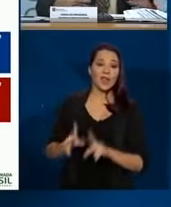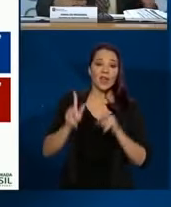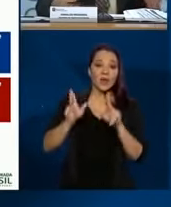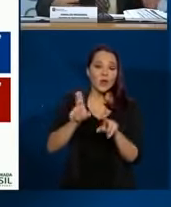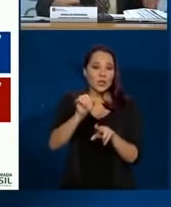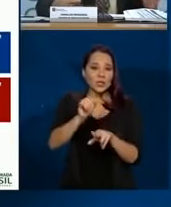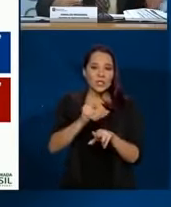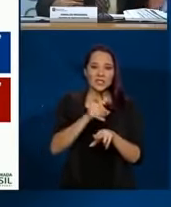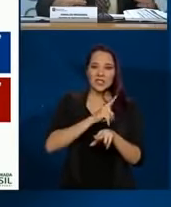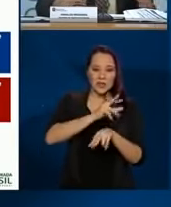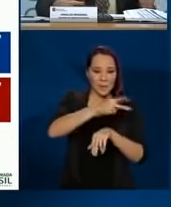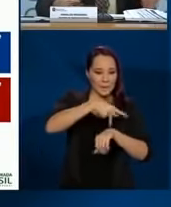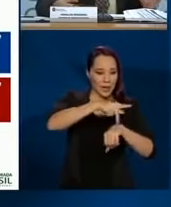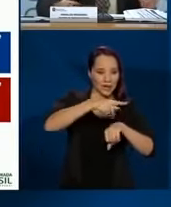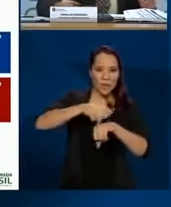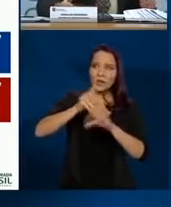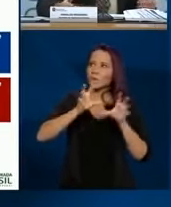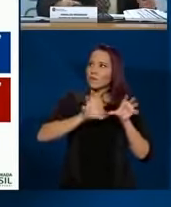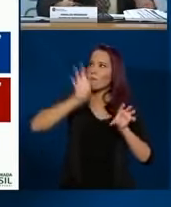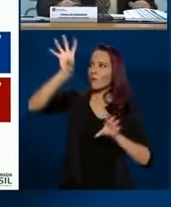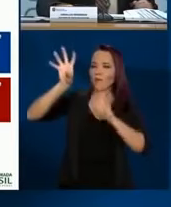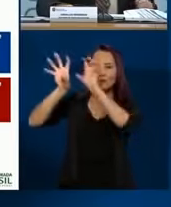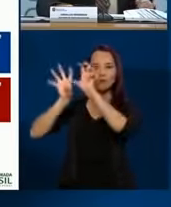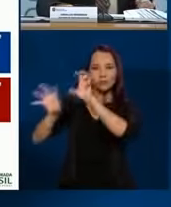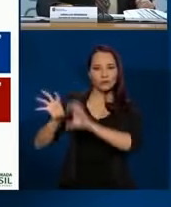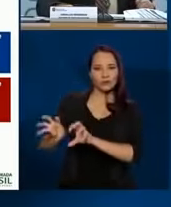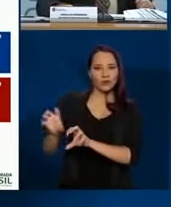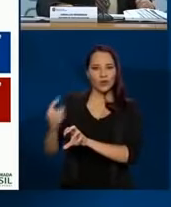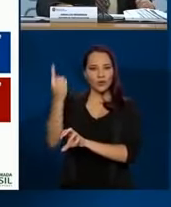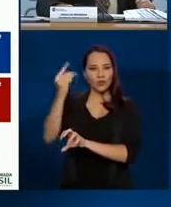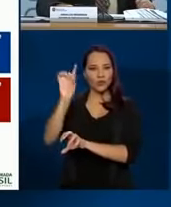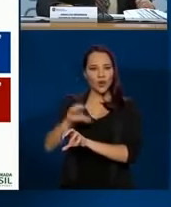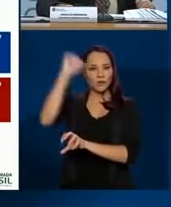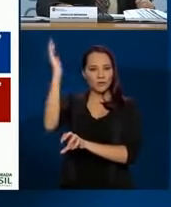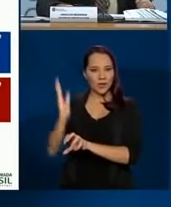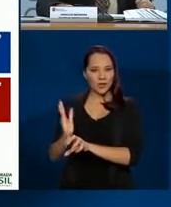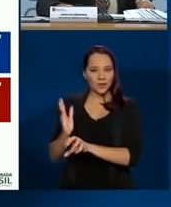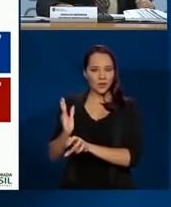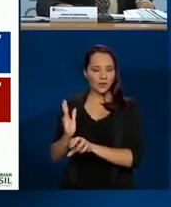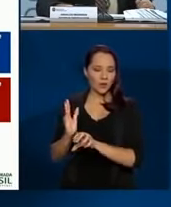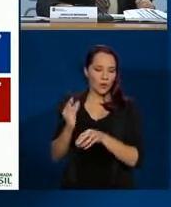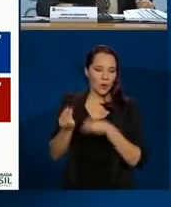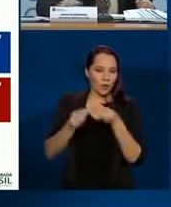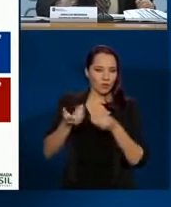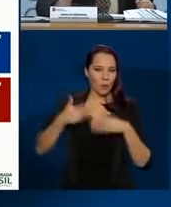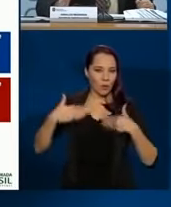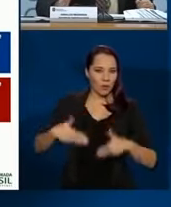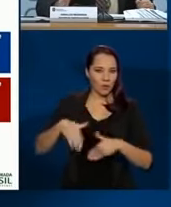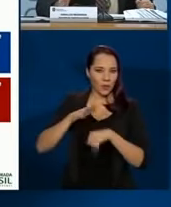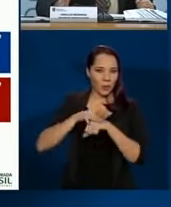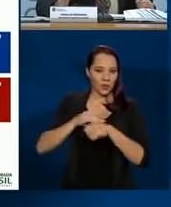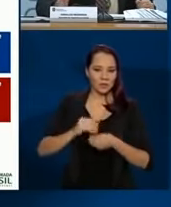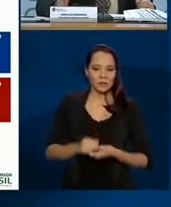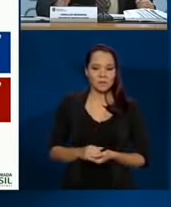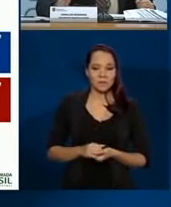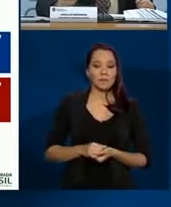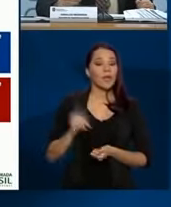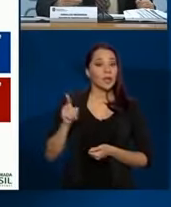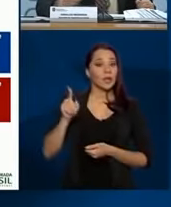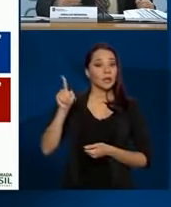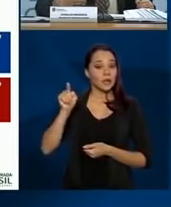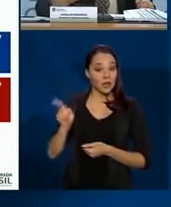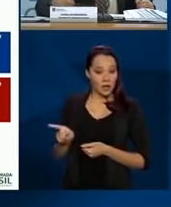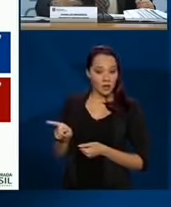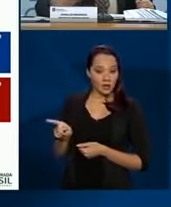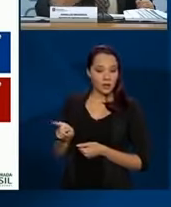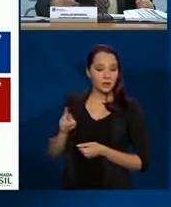vários países dentro de um único país, especificamente no comportamento da doença. Essa é da região norte, né, que